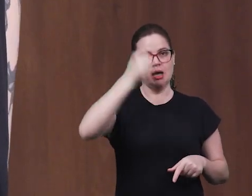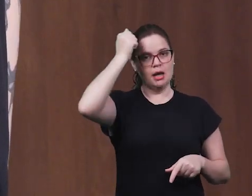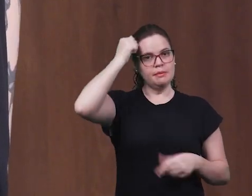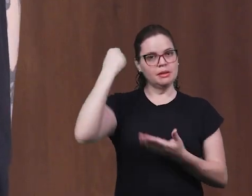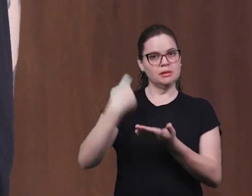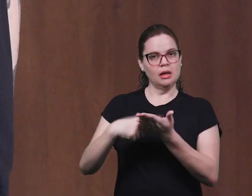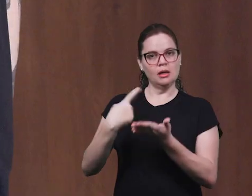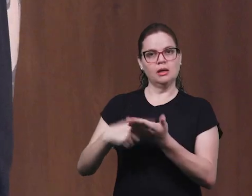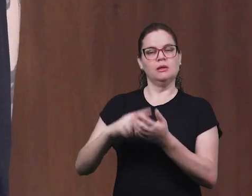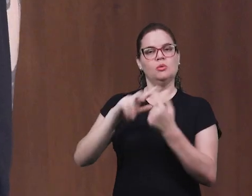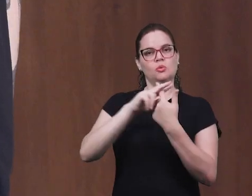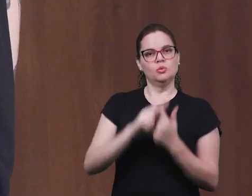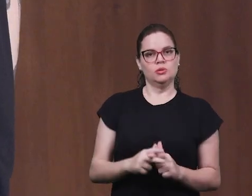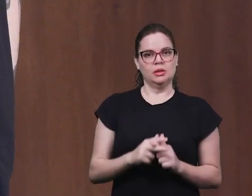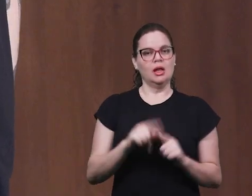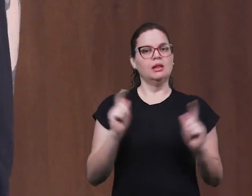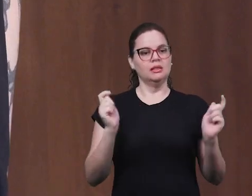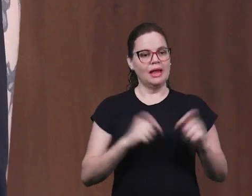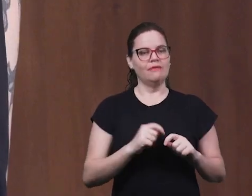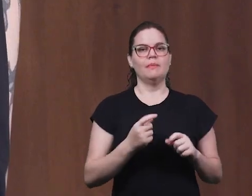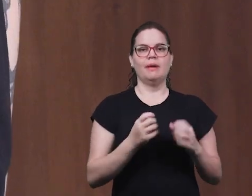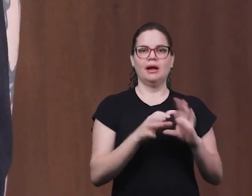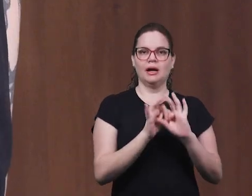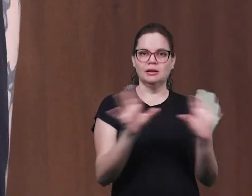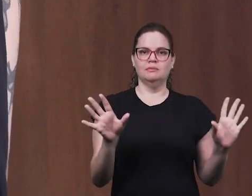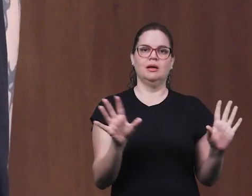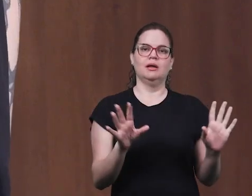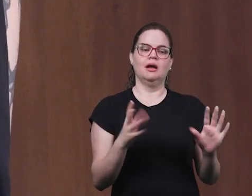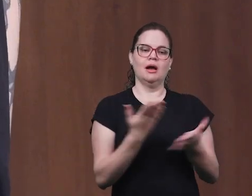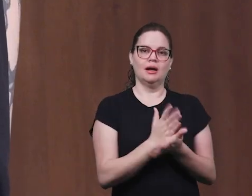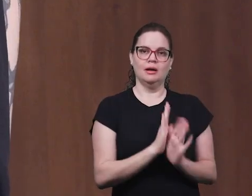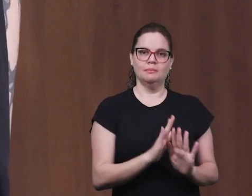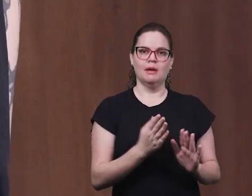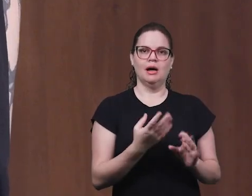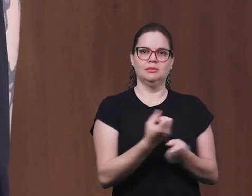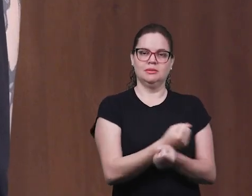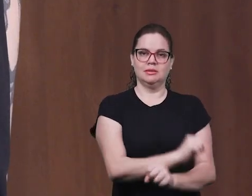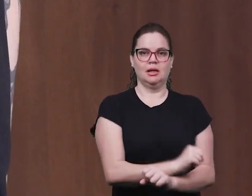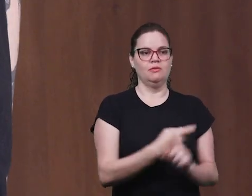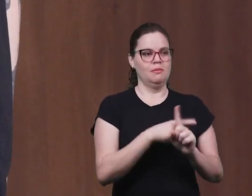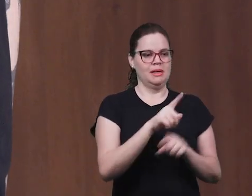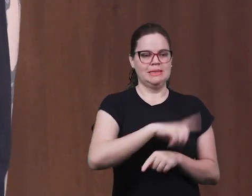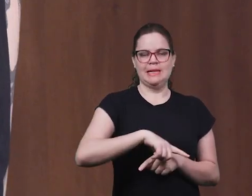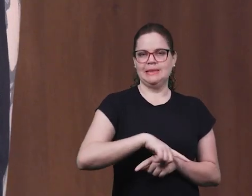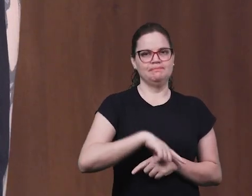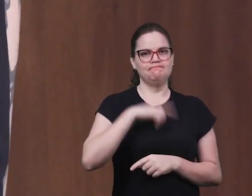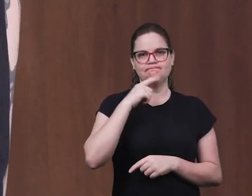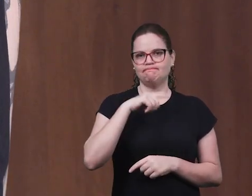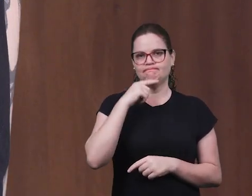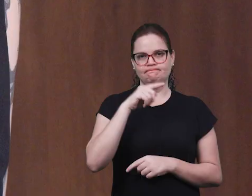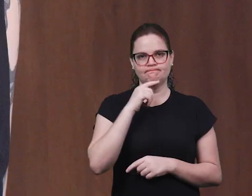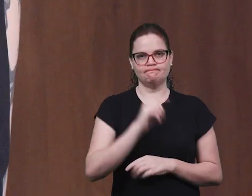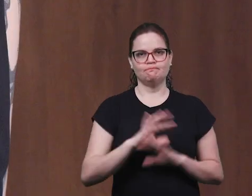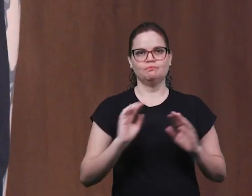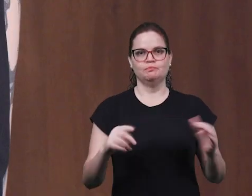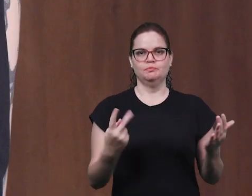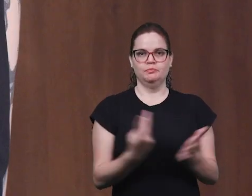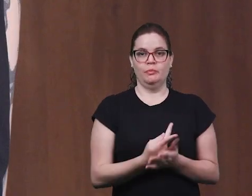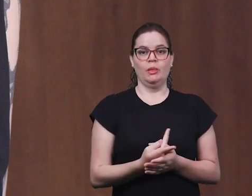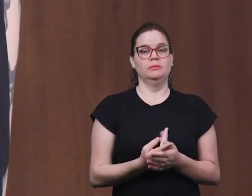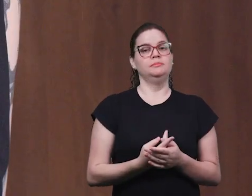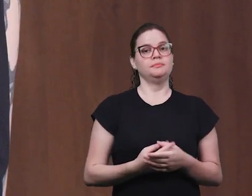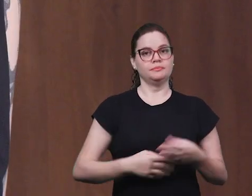acerto, que não aconteceu. Então, tudo foi consumado com a destruição do templo. Mas, repetindo, o